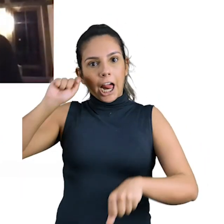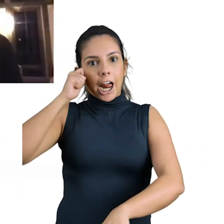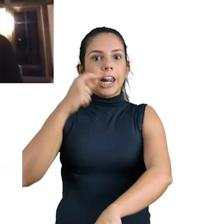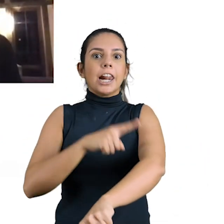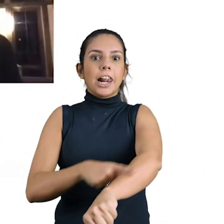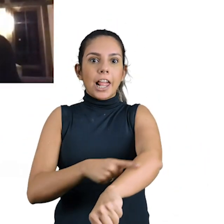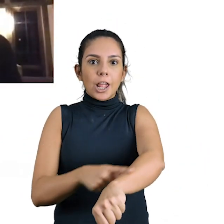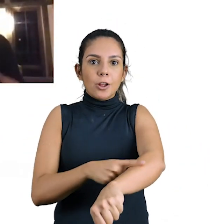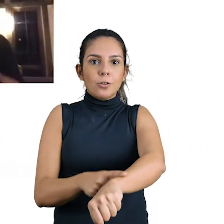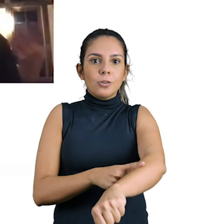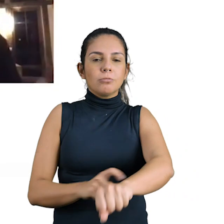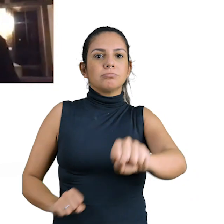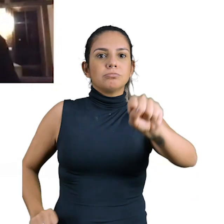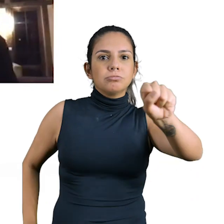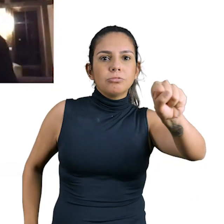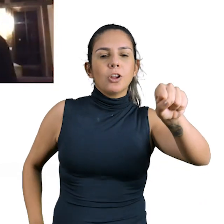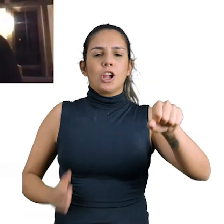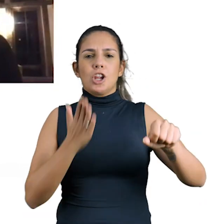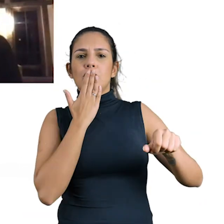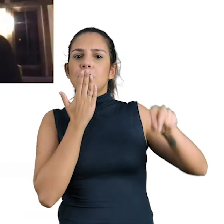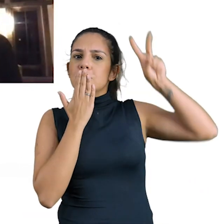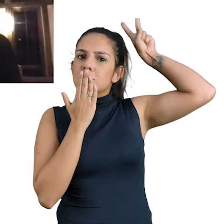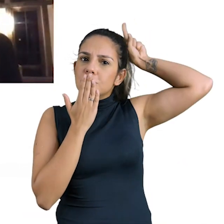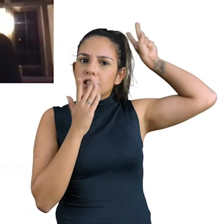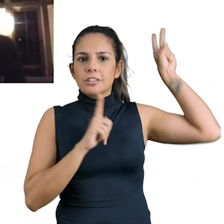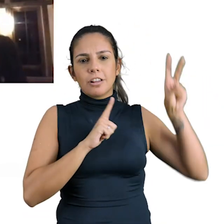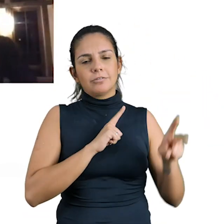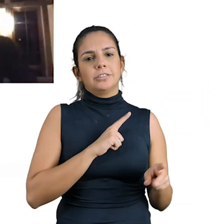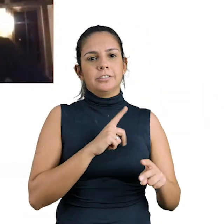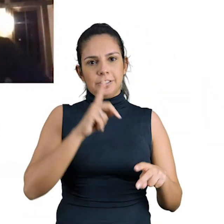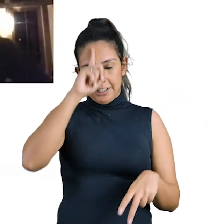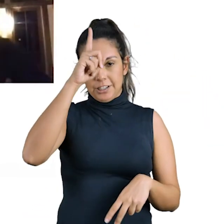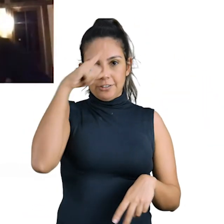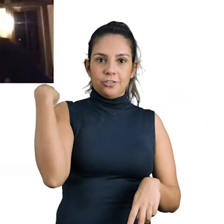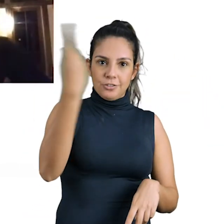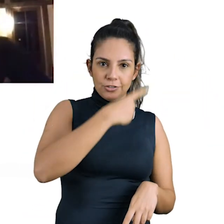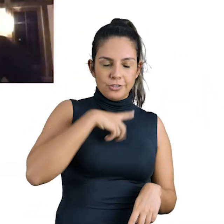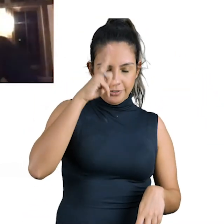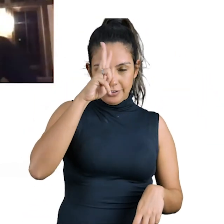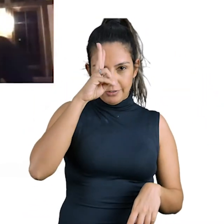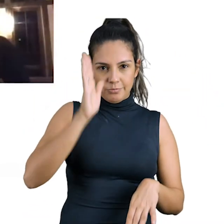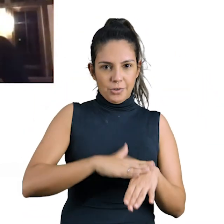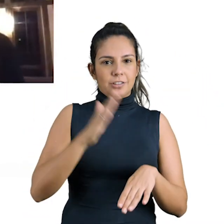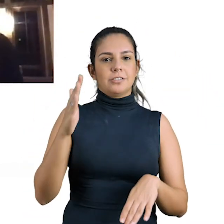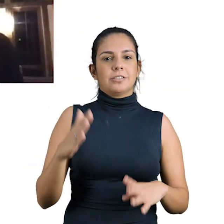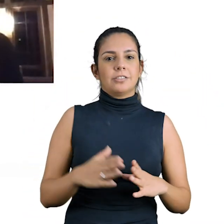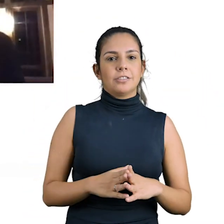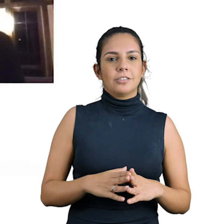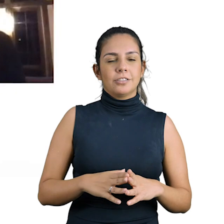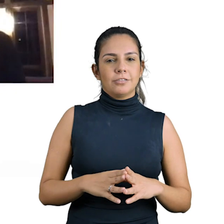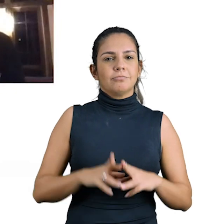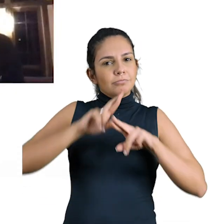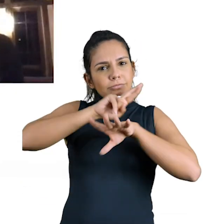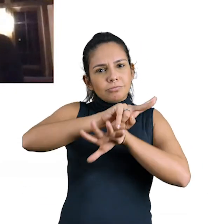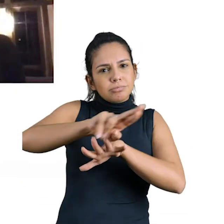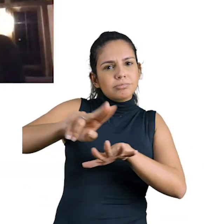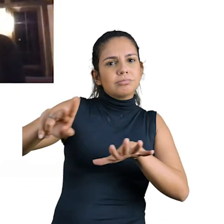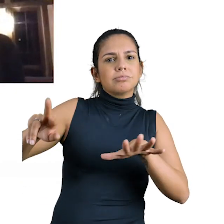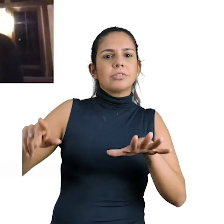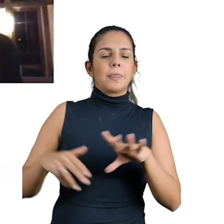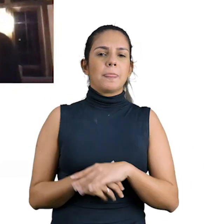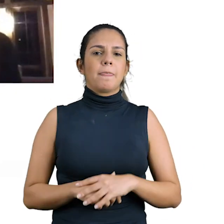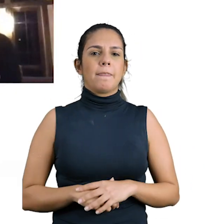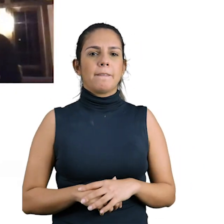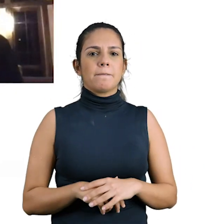nossa história, depois heróis indígenas, ou seja, esse é um pontapé para que a nossa história seja mais plural, né? Eu não sou